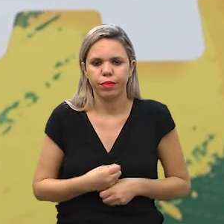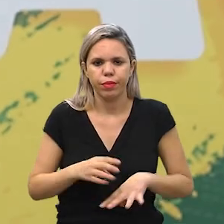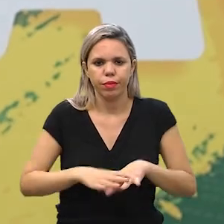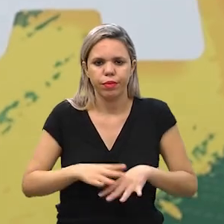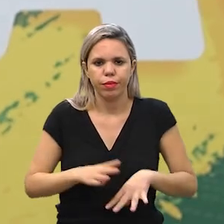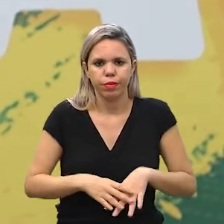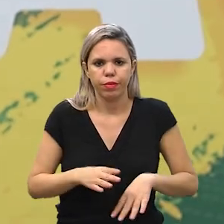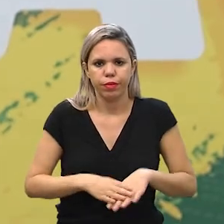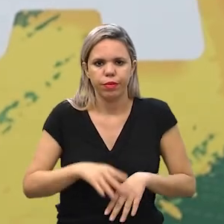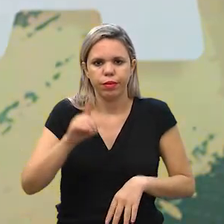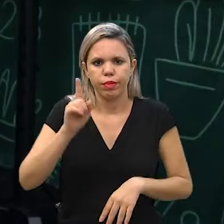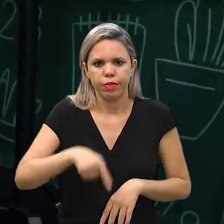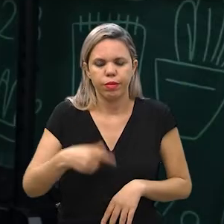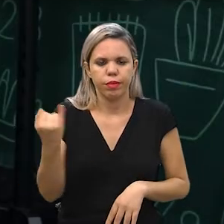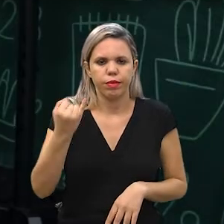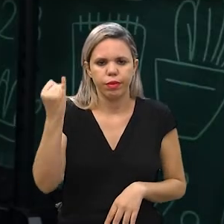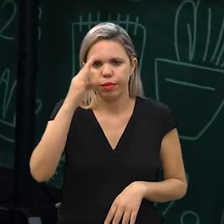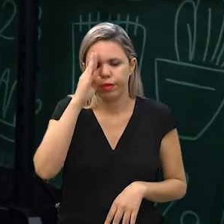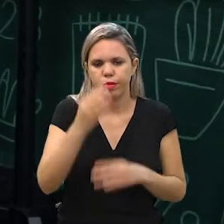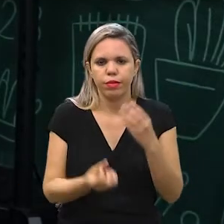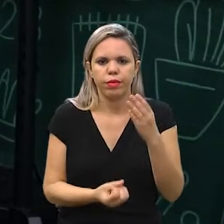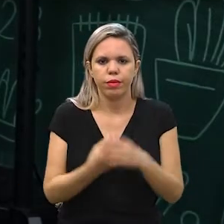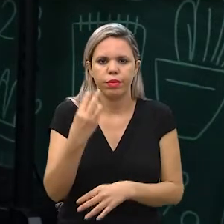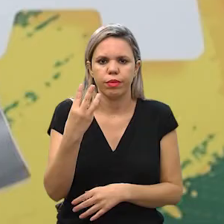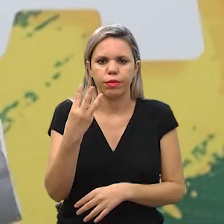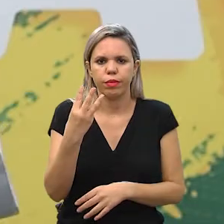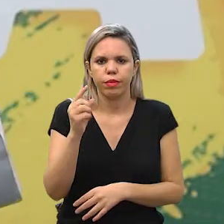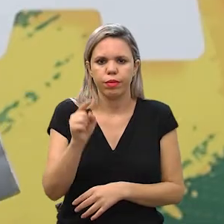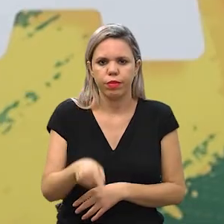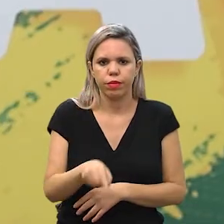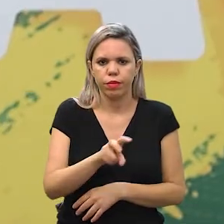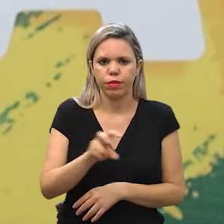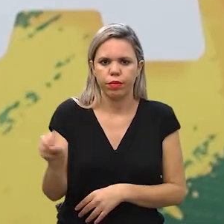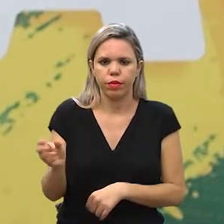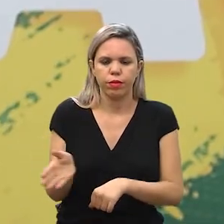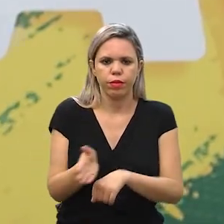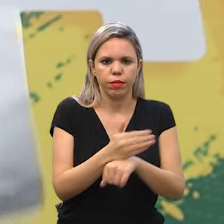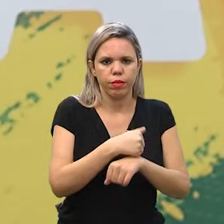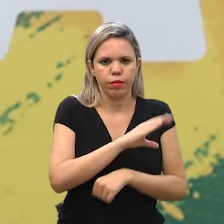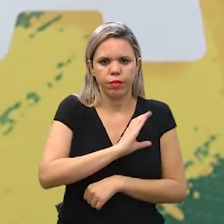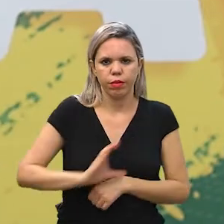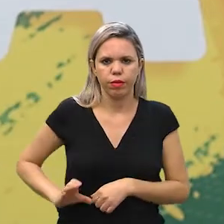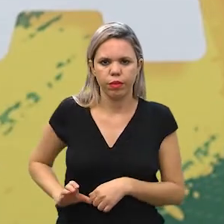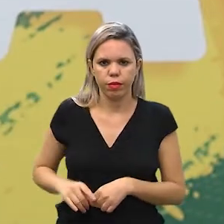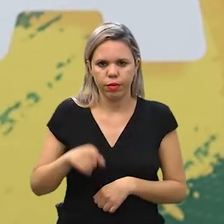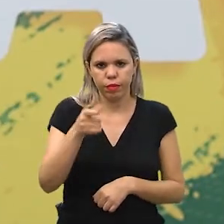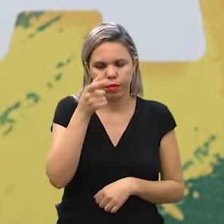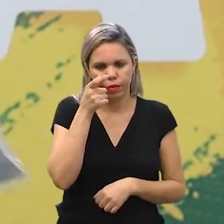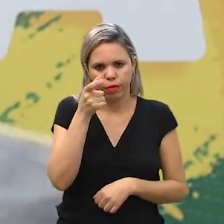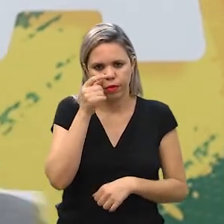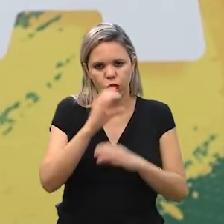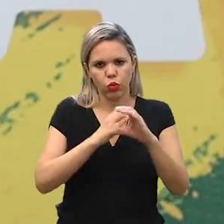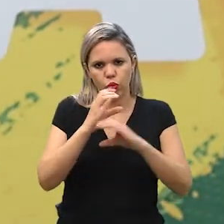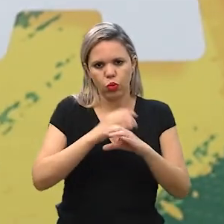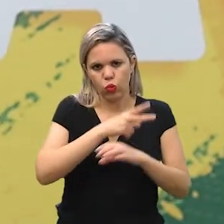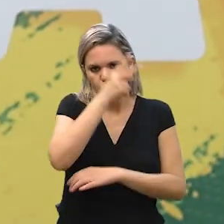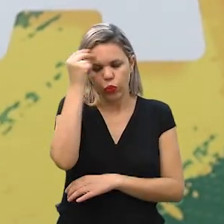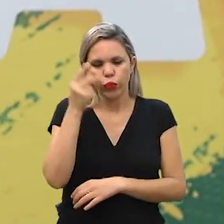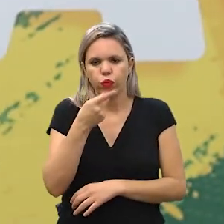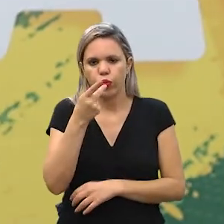matemática, ela é tão importante que ela surgiu 3.500 anos antes de Cristo. Você vai ver, concurso